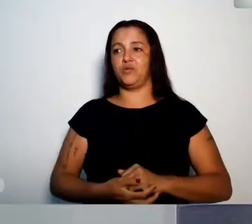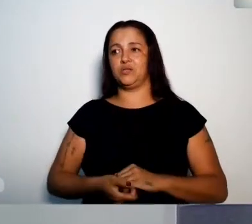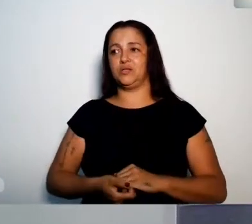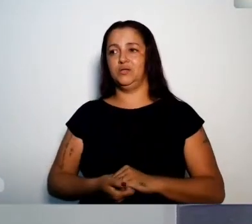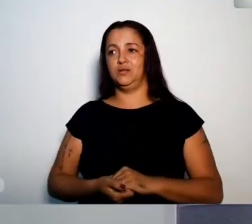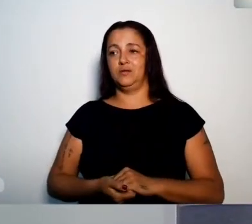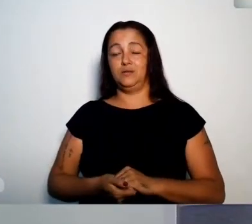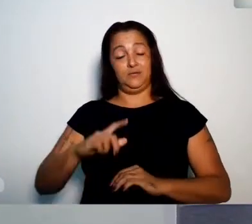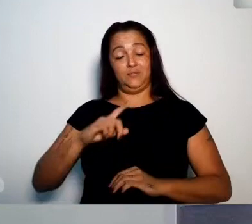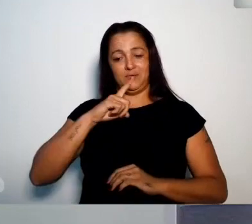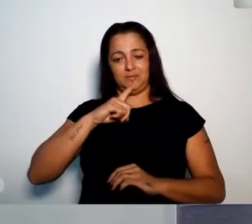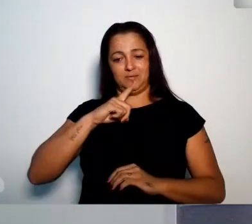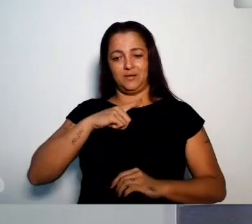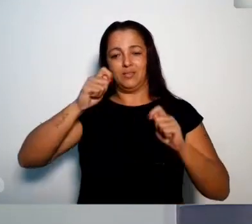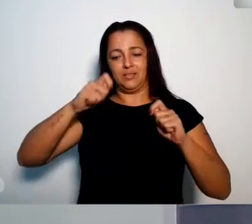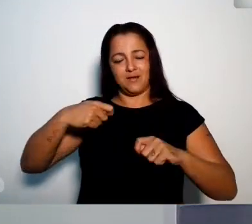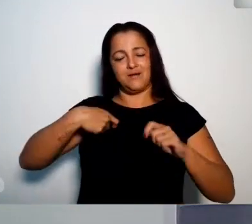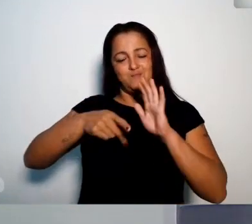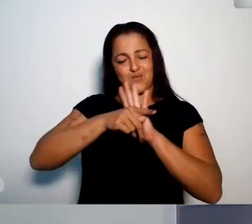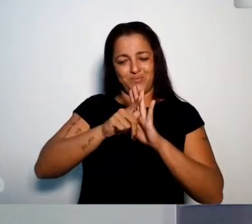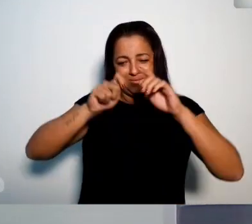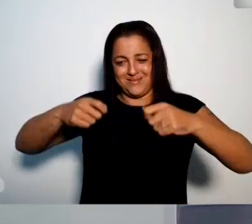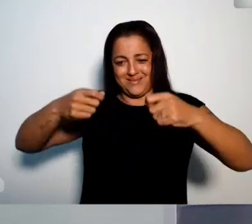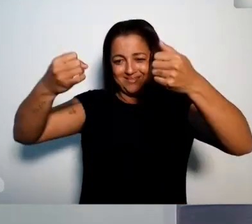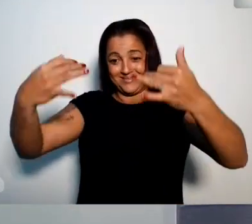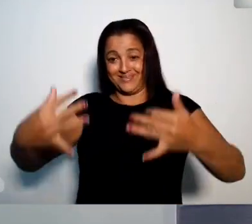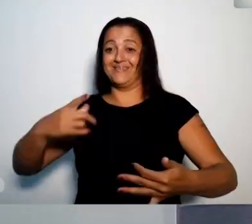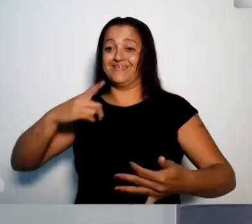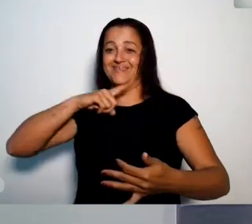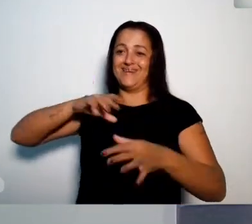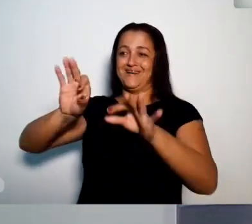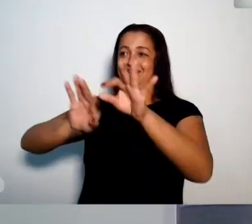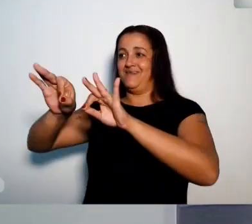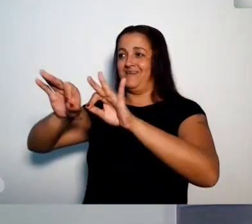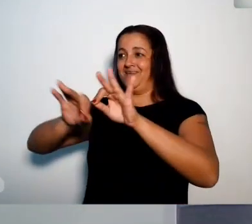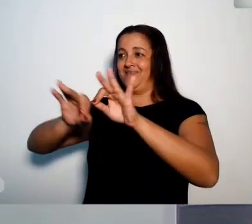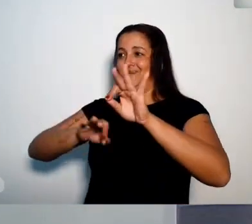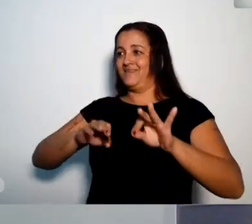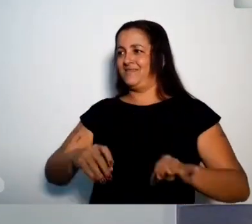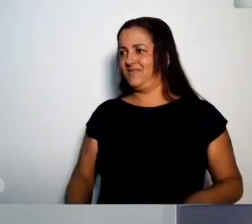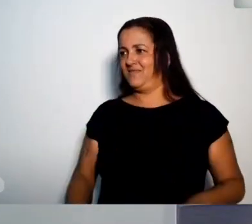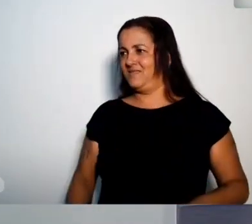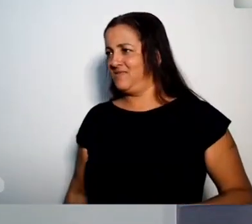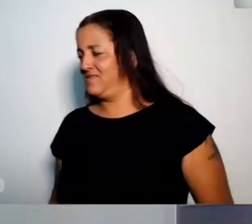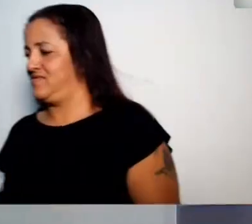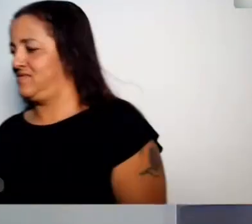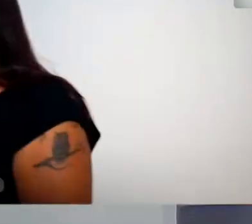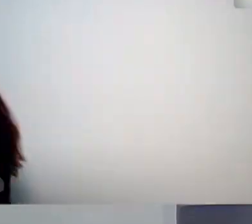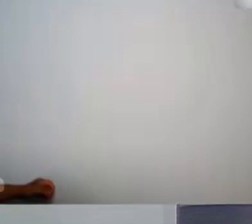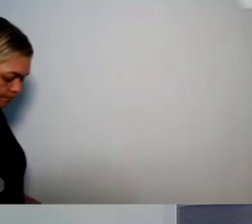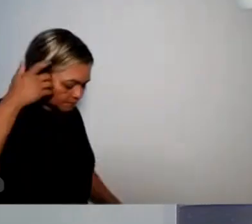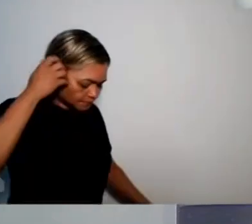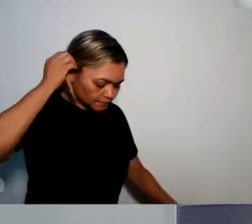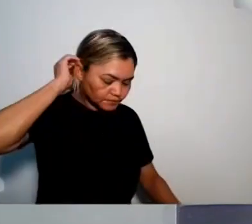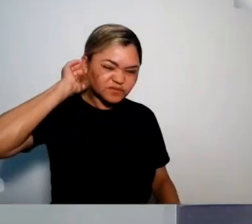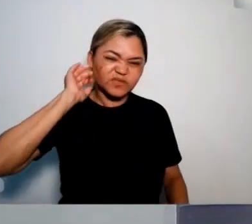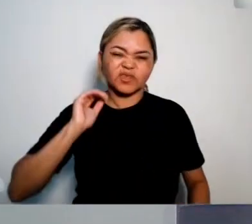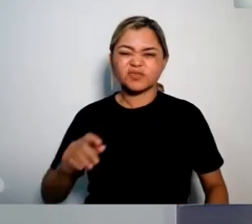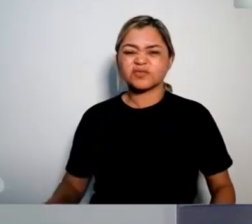como se diz, na organização e no atendimento dos nossos pedidos. Uma boa noite